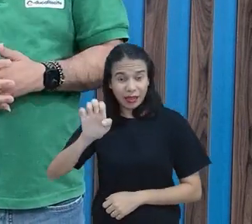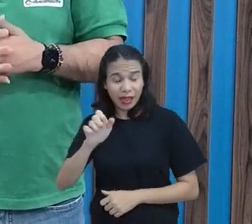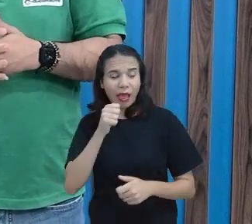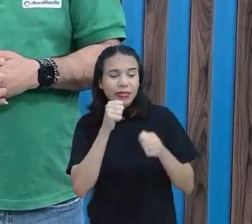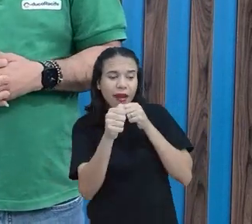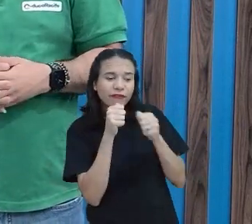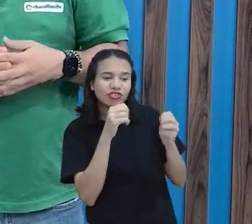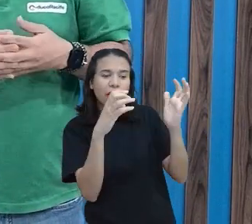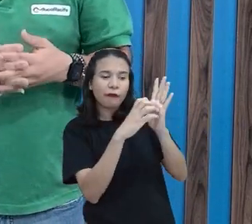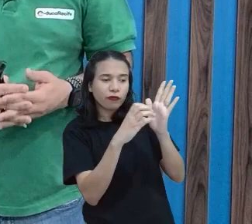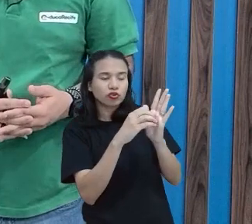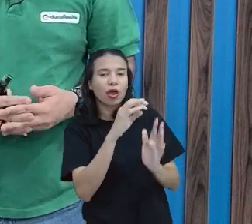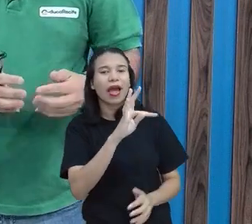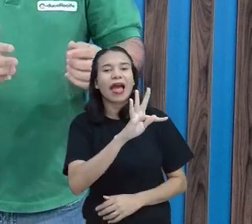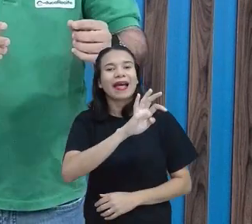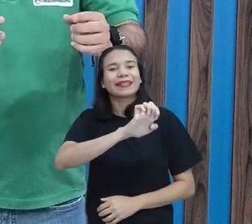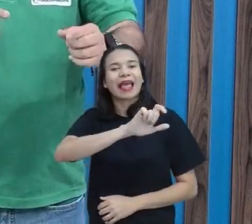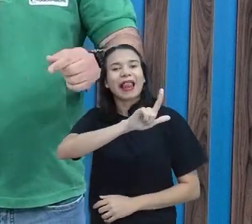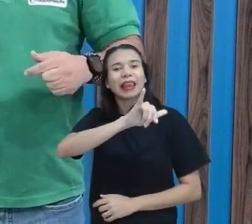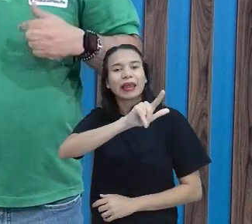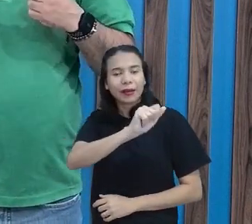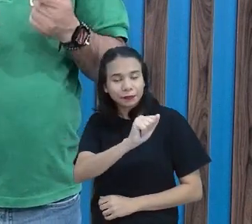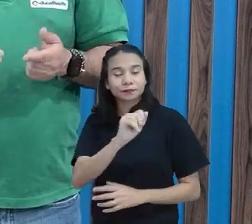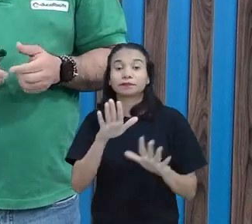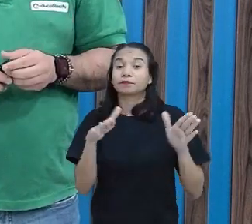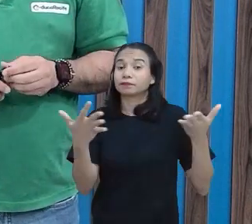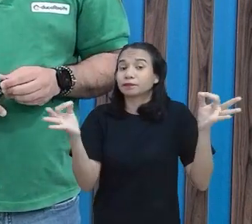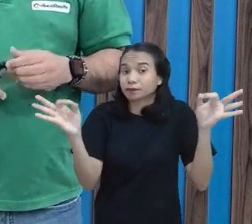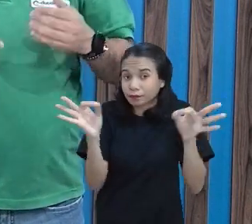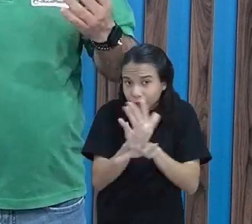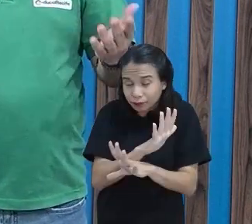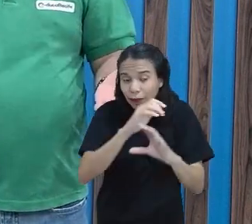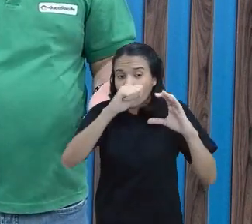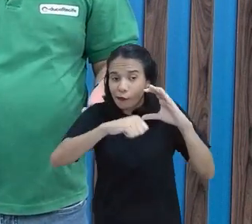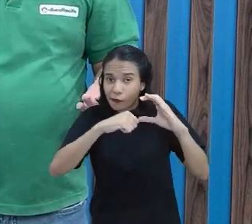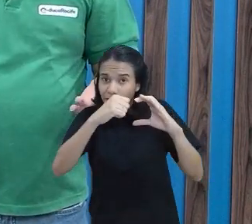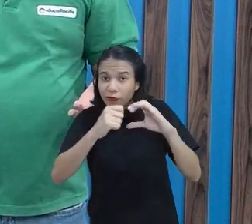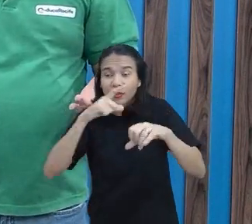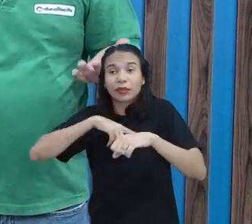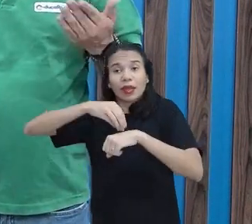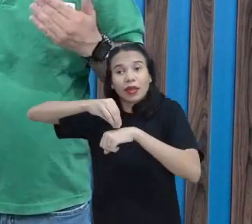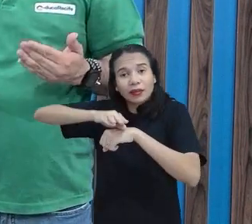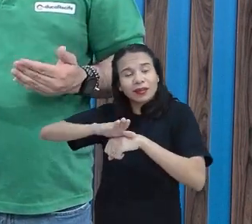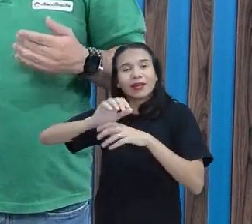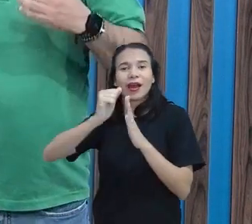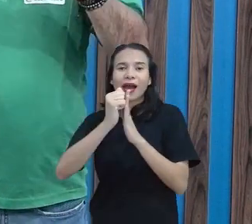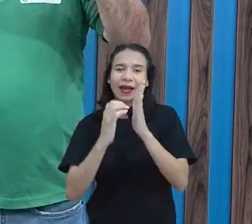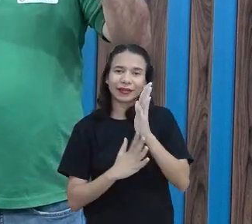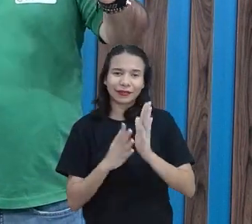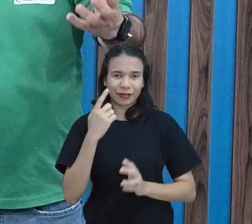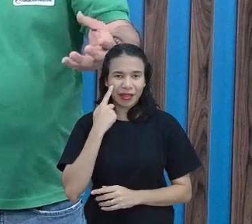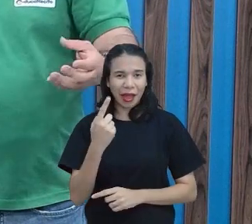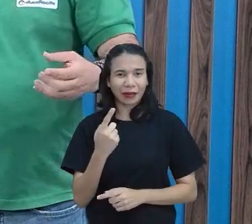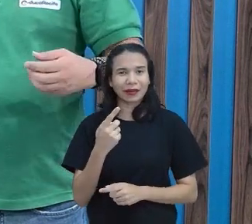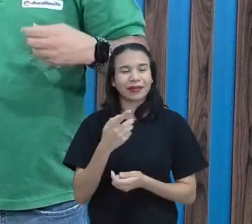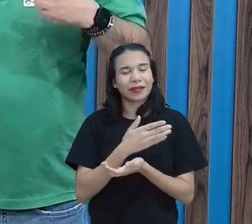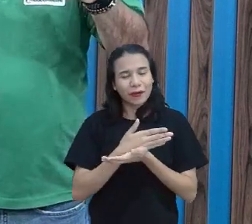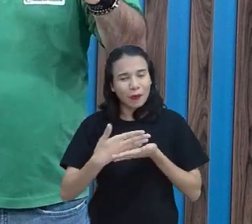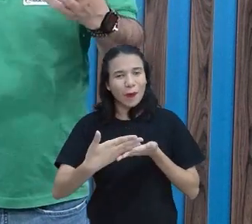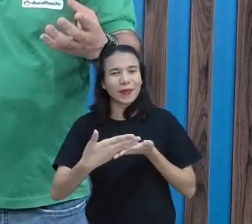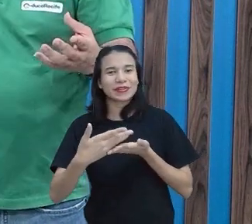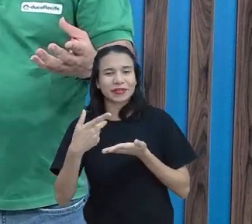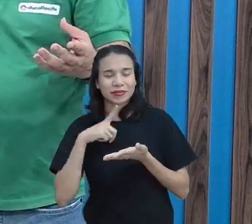funcionária do TRE, Télia, e quando terminar o vídeo, fica como sugestão de atividade para que a partir